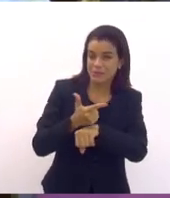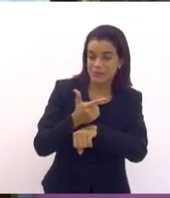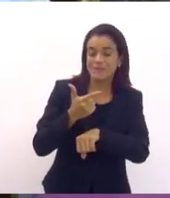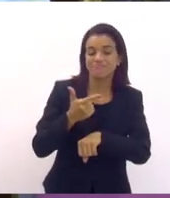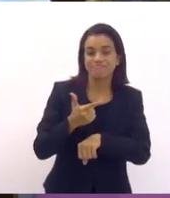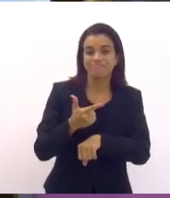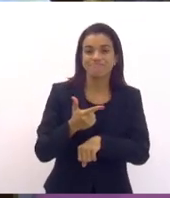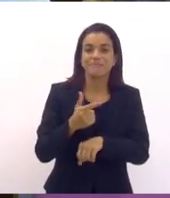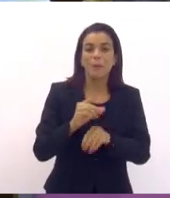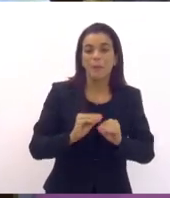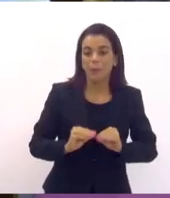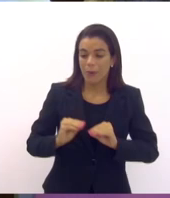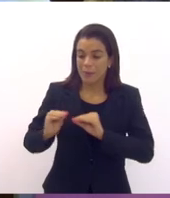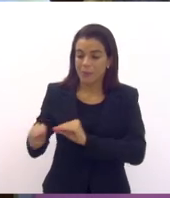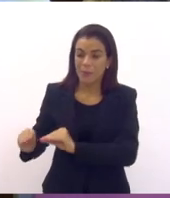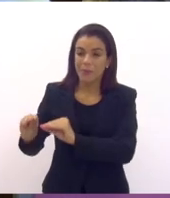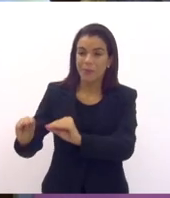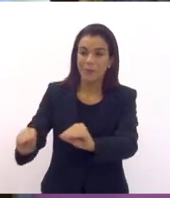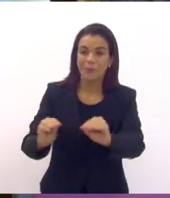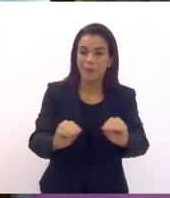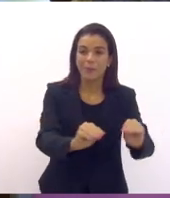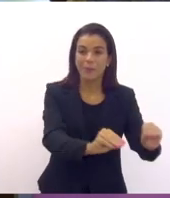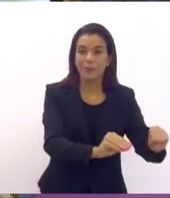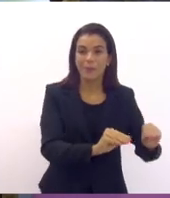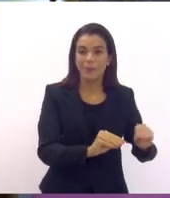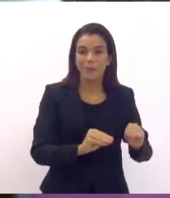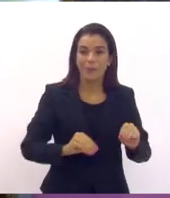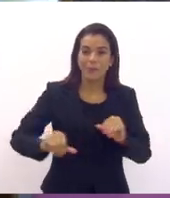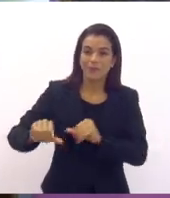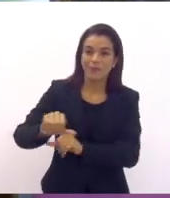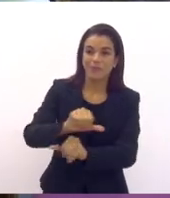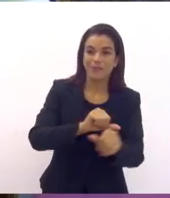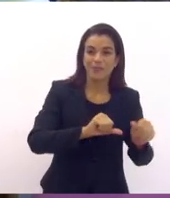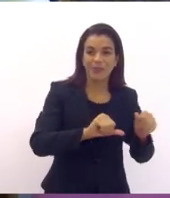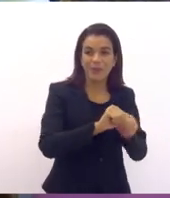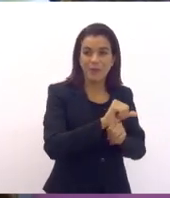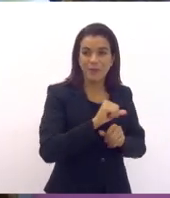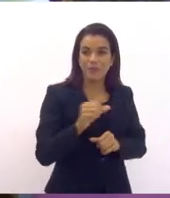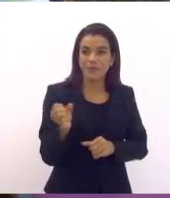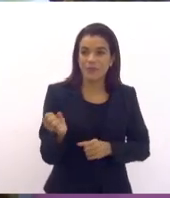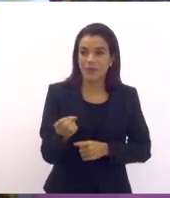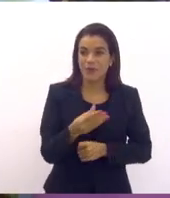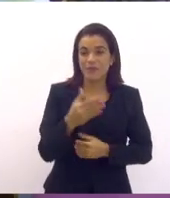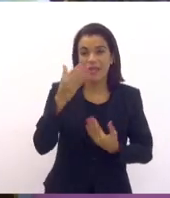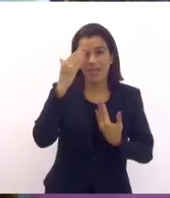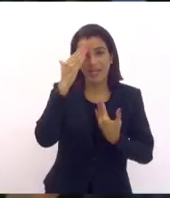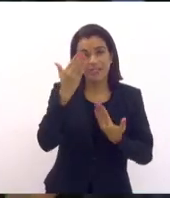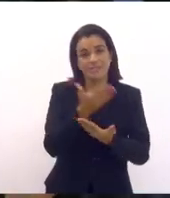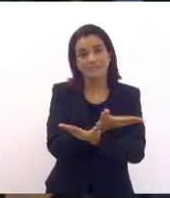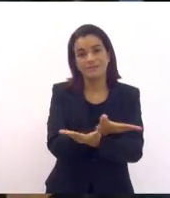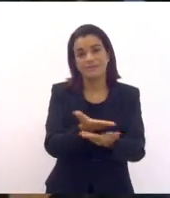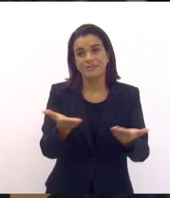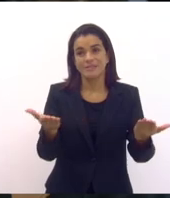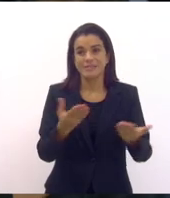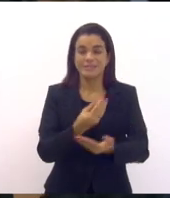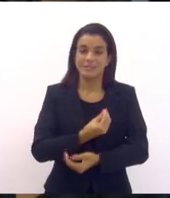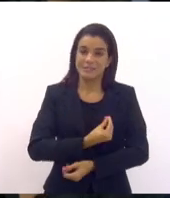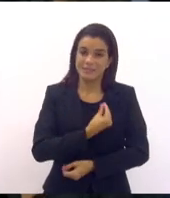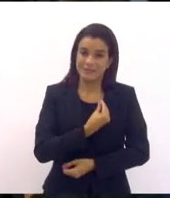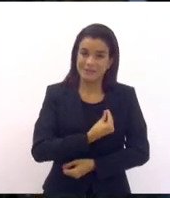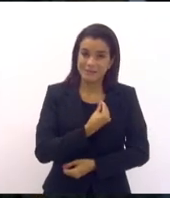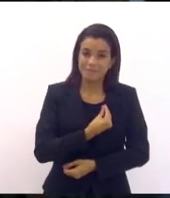vez mudando de local lugar local novo E agradecendo justamente por todos aqueles que participam que fazem